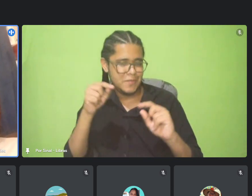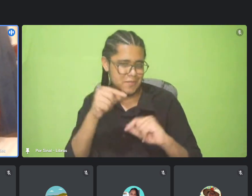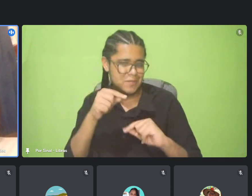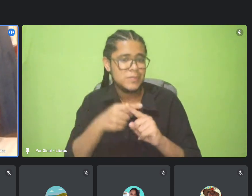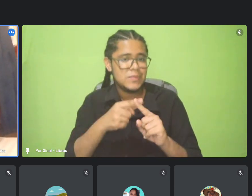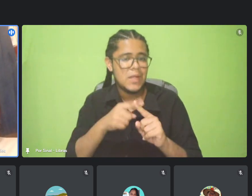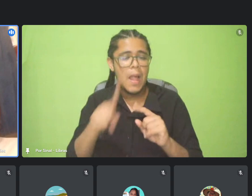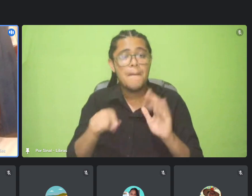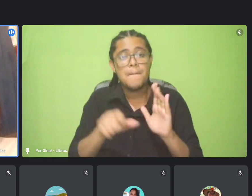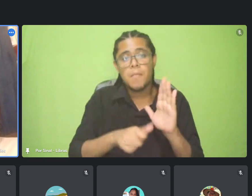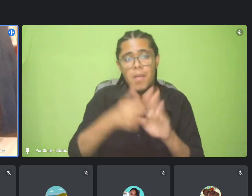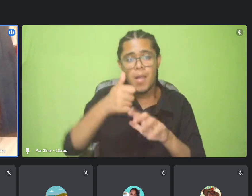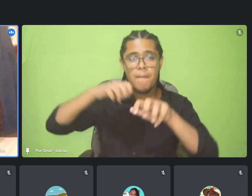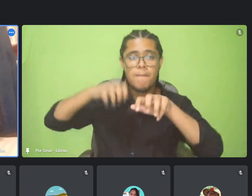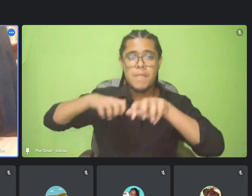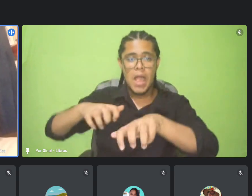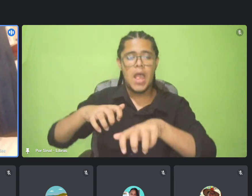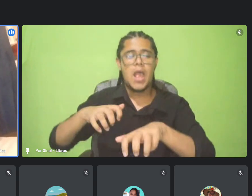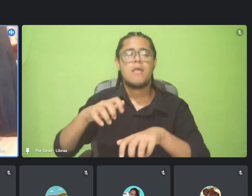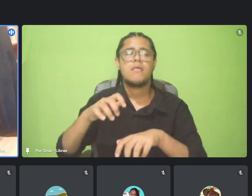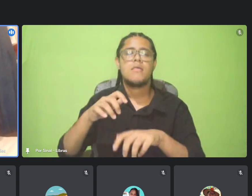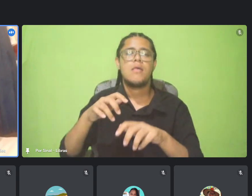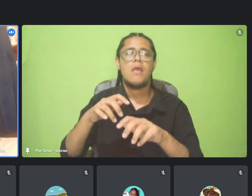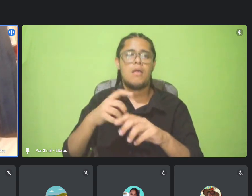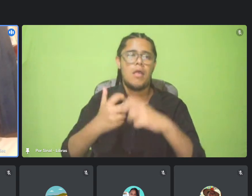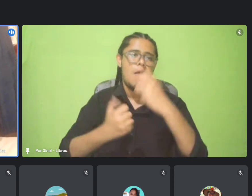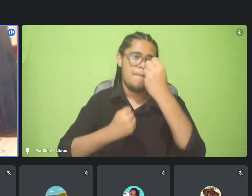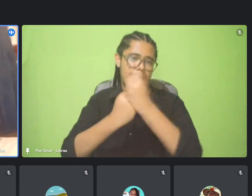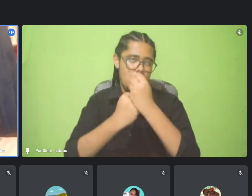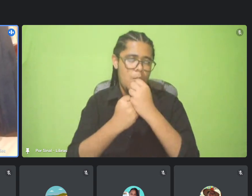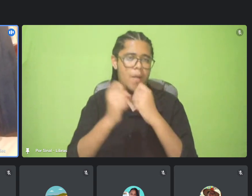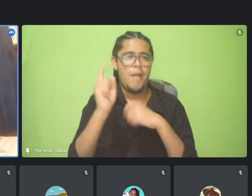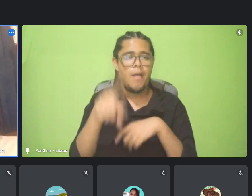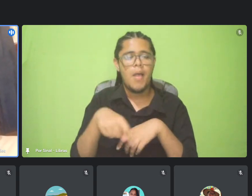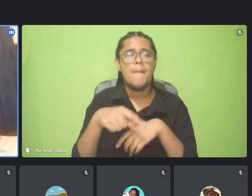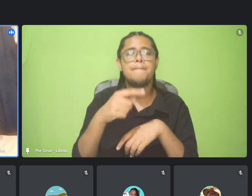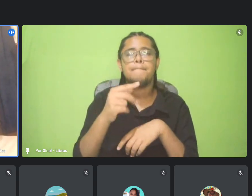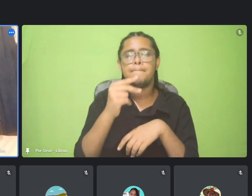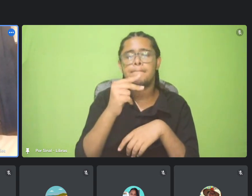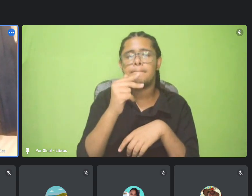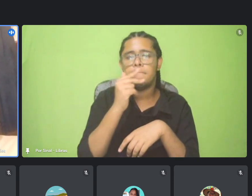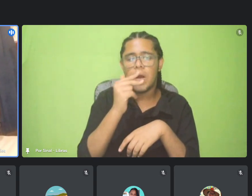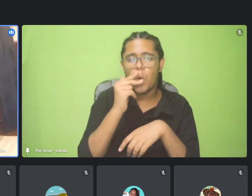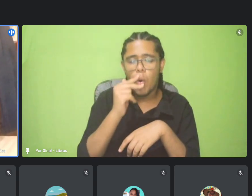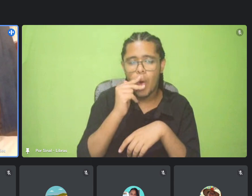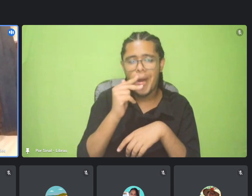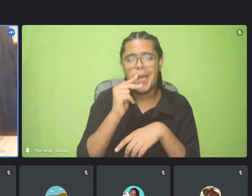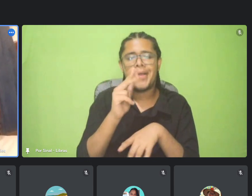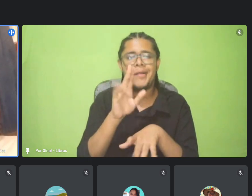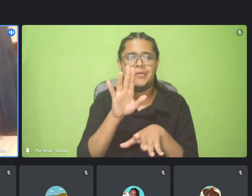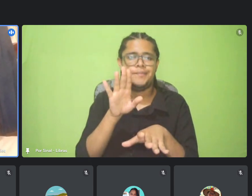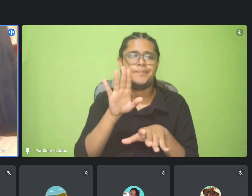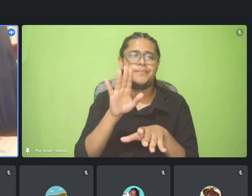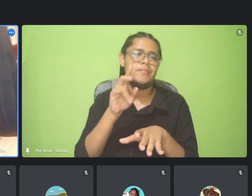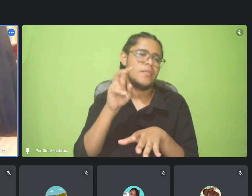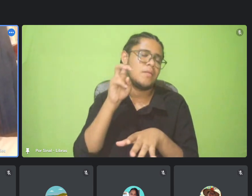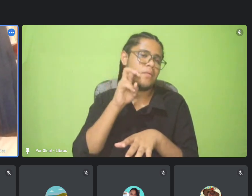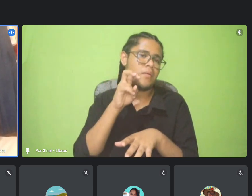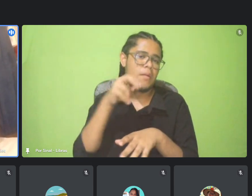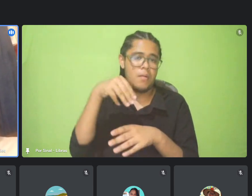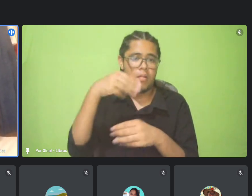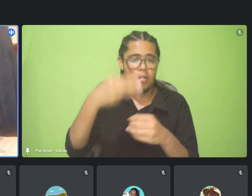a gente levou o tema para a Câmara Municipal, um dos vereadores que estava lá na época, que estava vereador, levou,